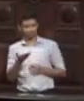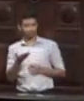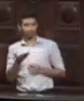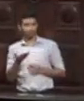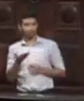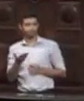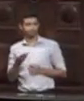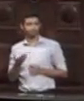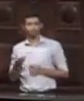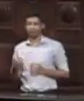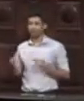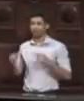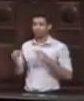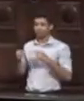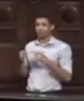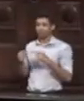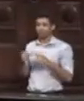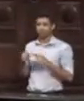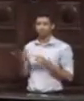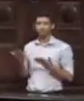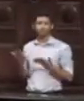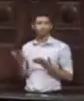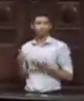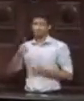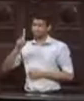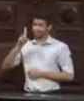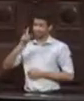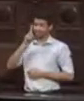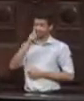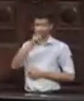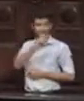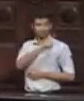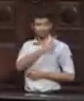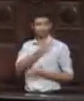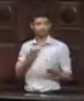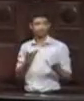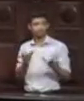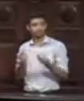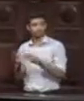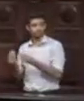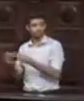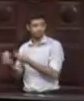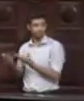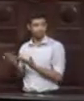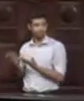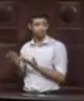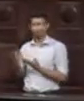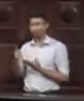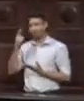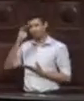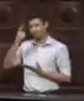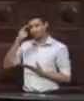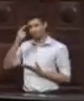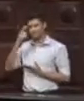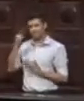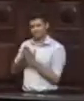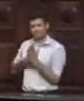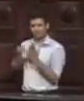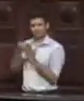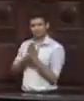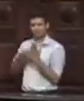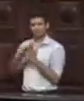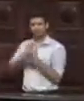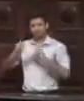competência. Competência deliberada daqueles que realmente estão apostando na destruição